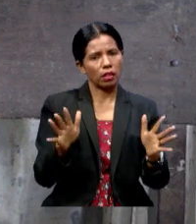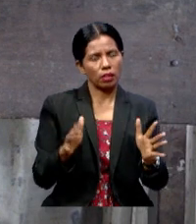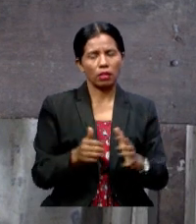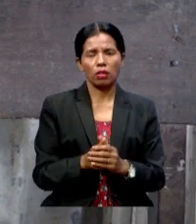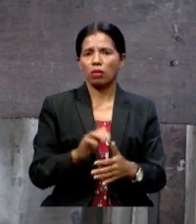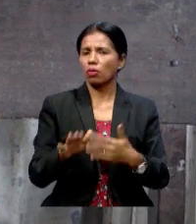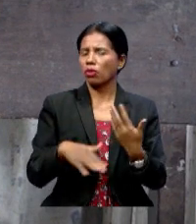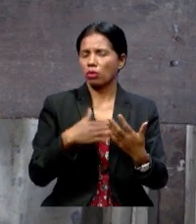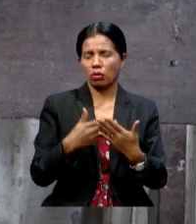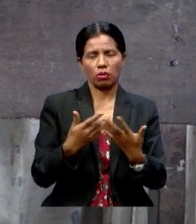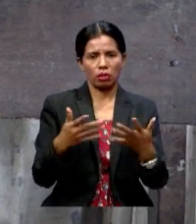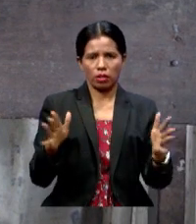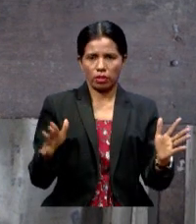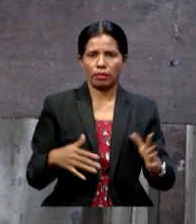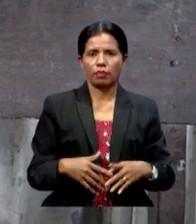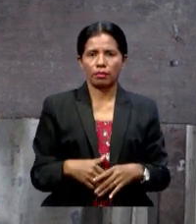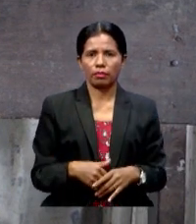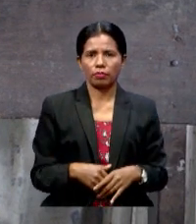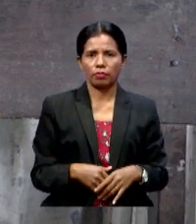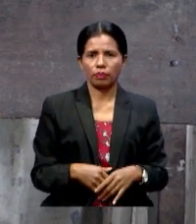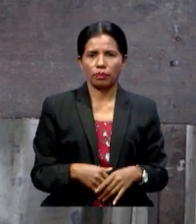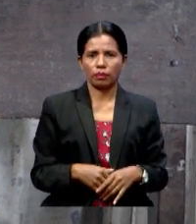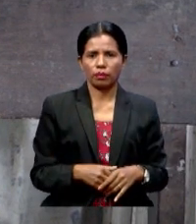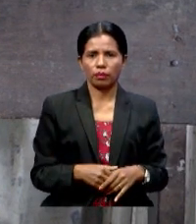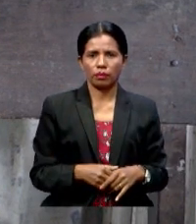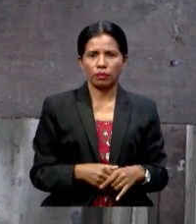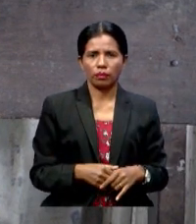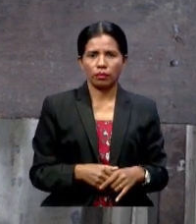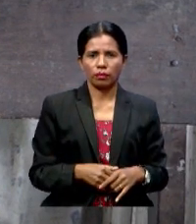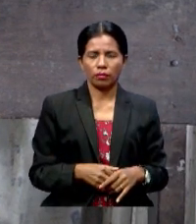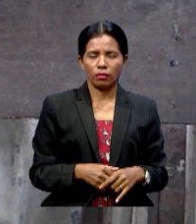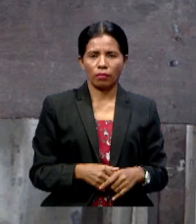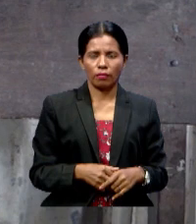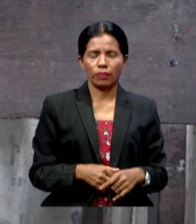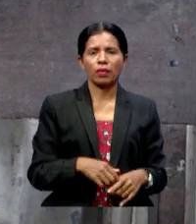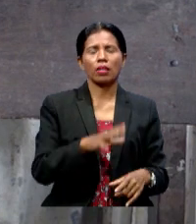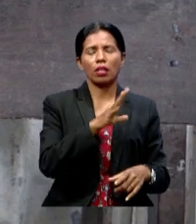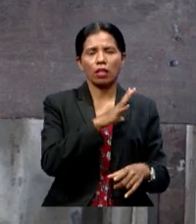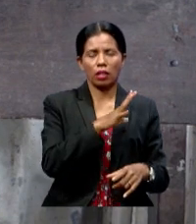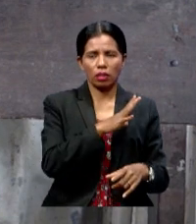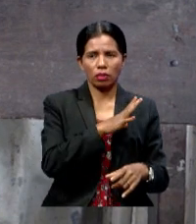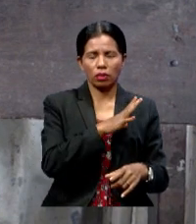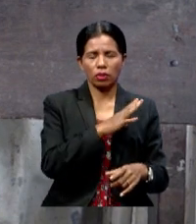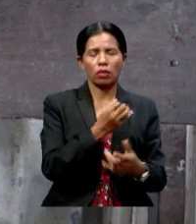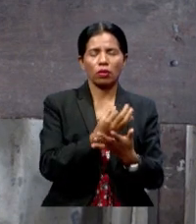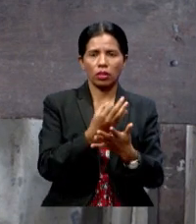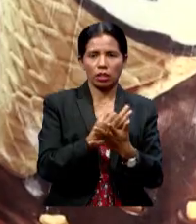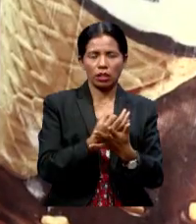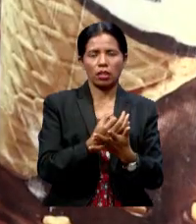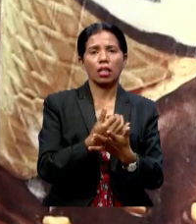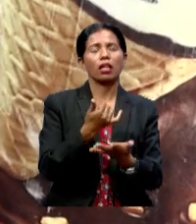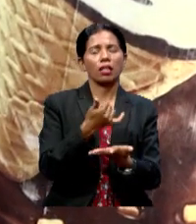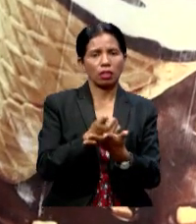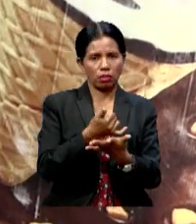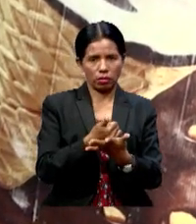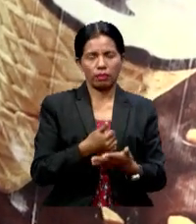Batu tu la iya. Tu suas pasi. E indo se di tercera jadin. A